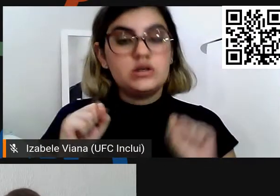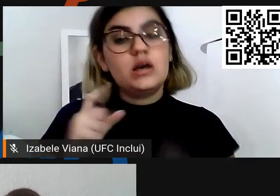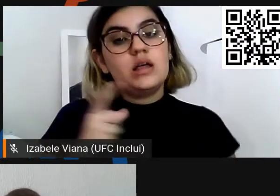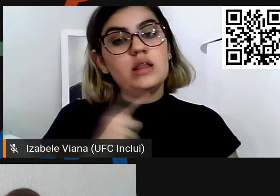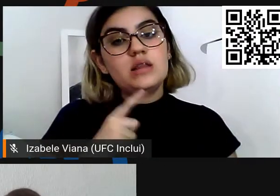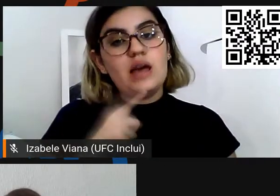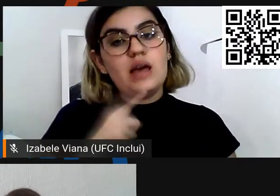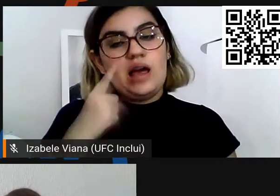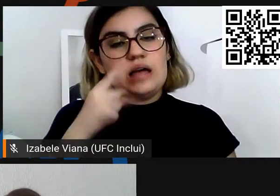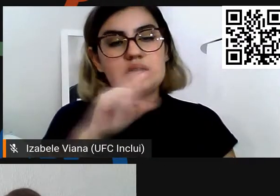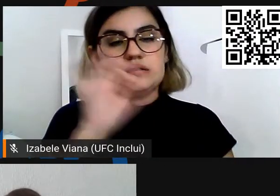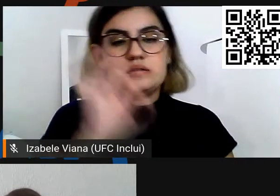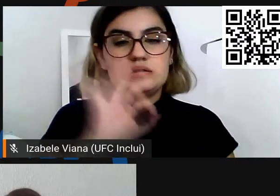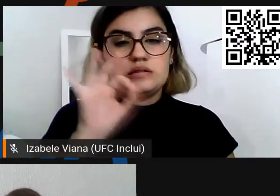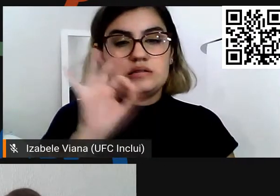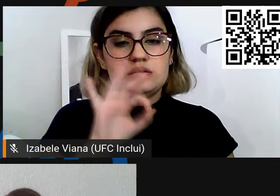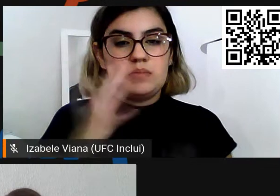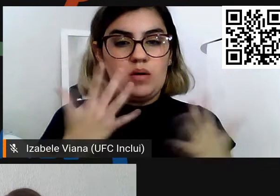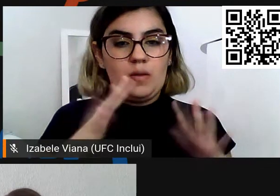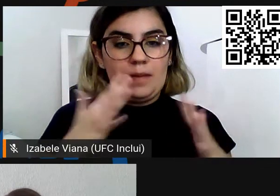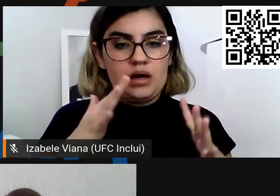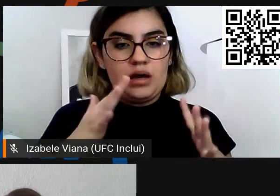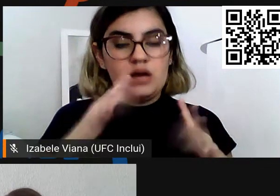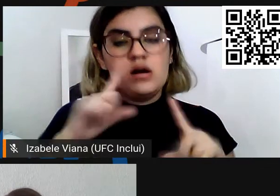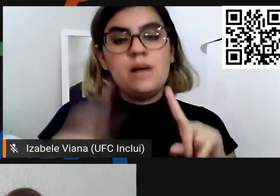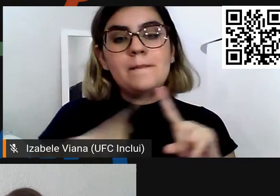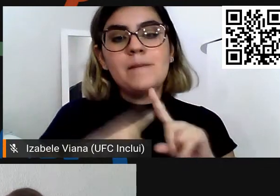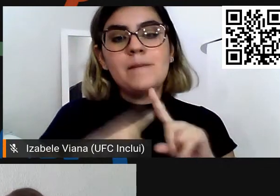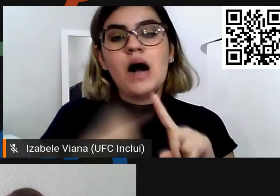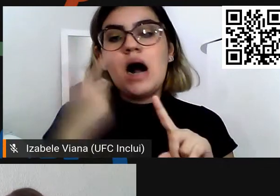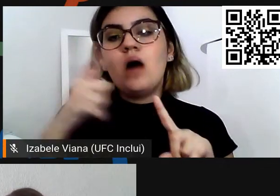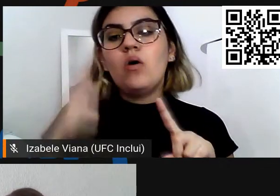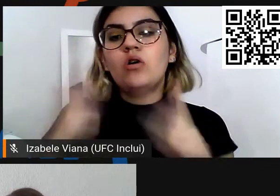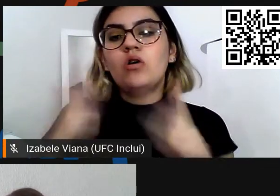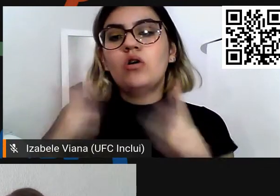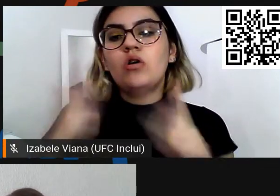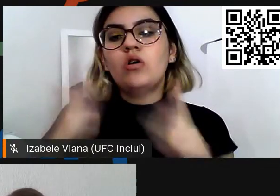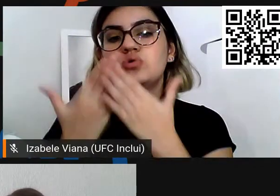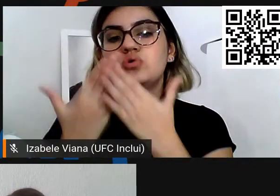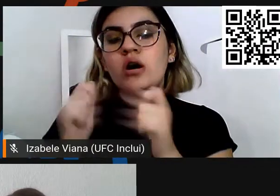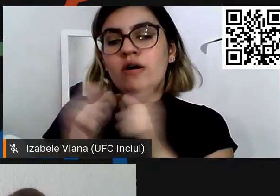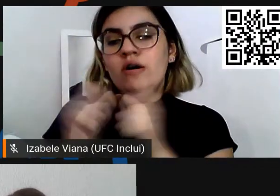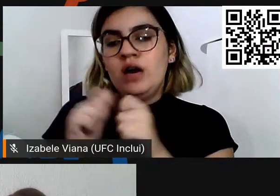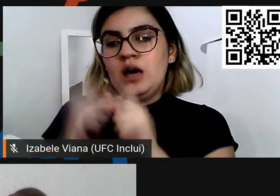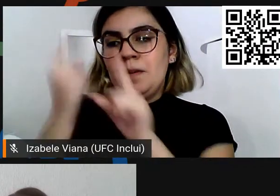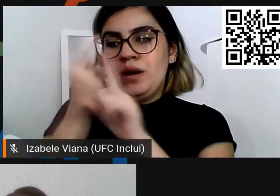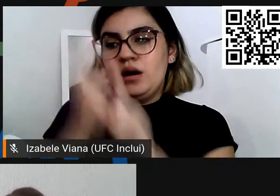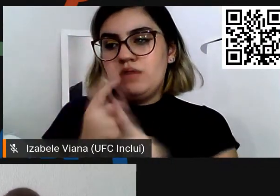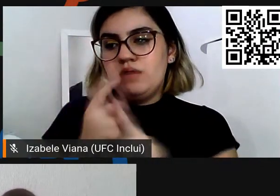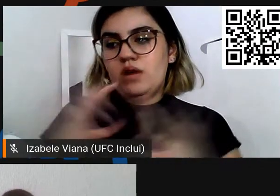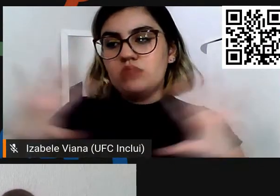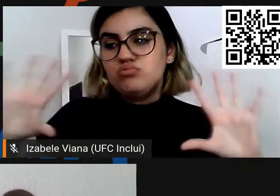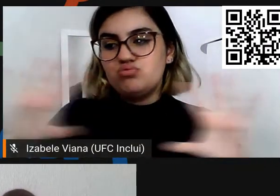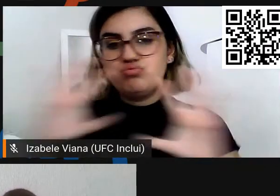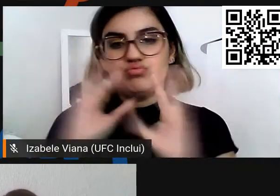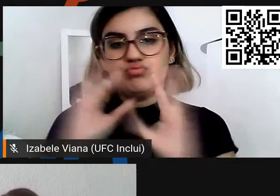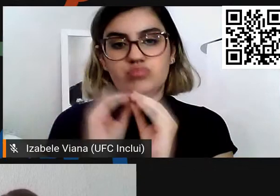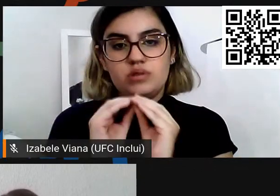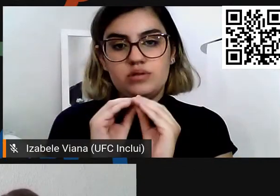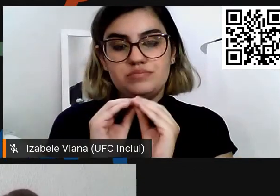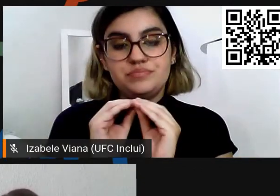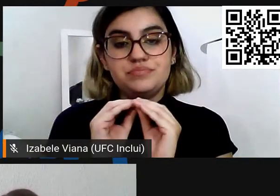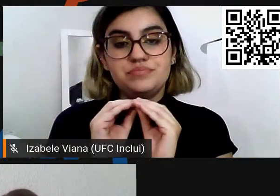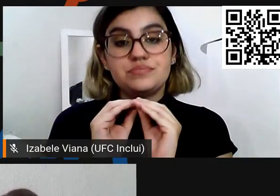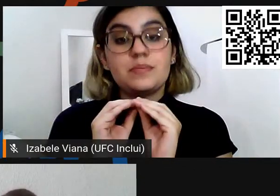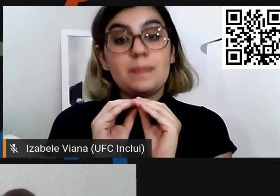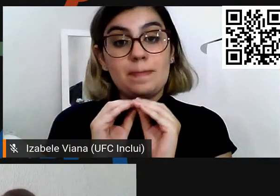estimativa, outras que foram verificadas em estudos primários, enfim, e juntando tudo. Então, há de verificar